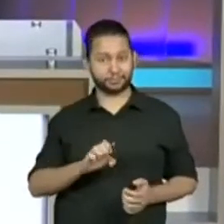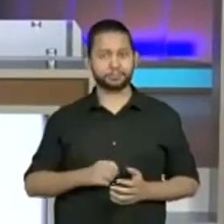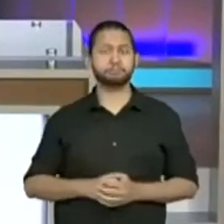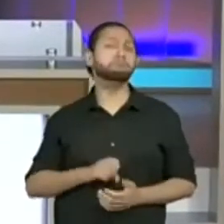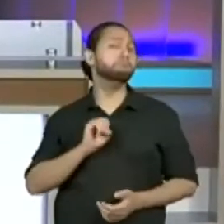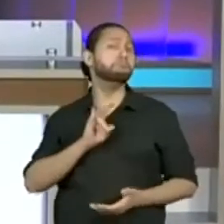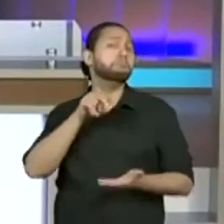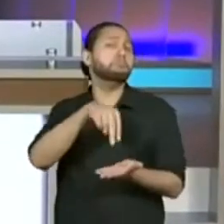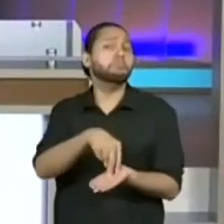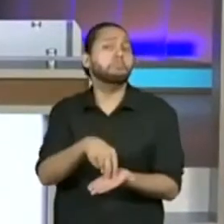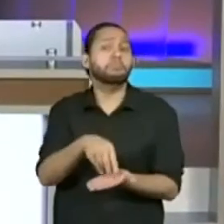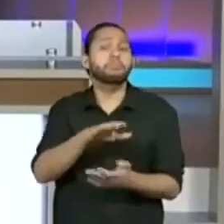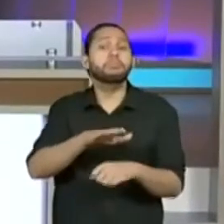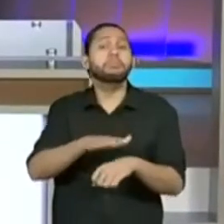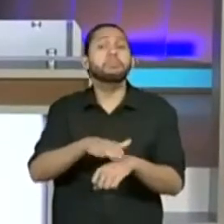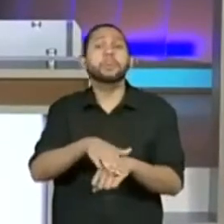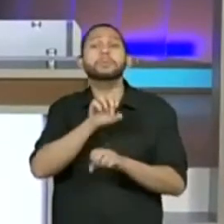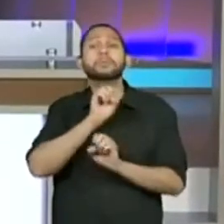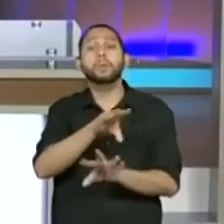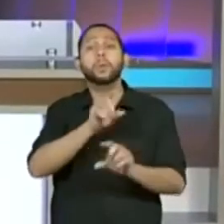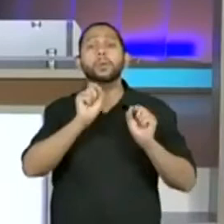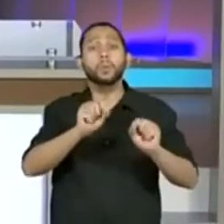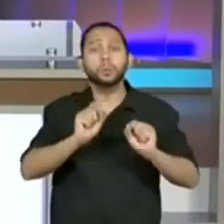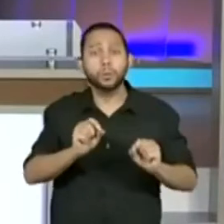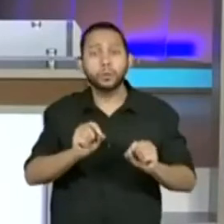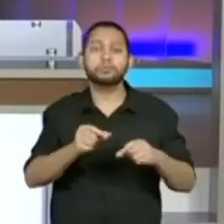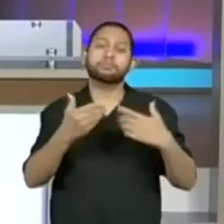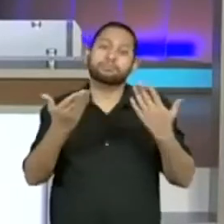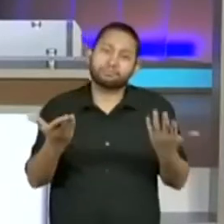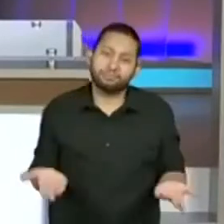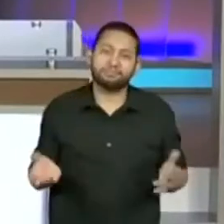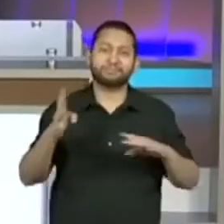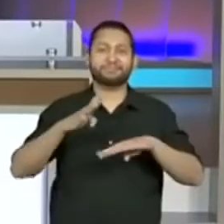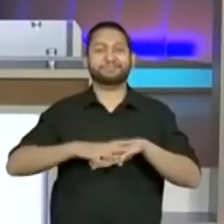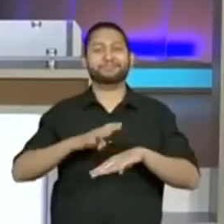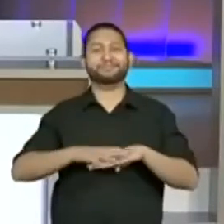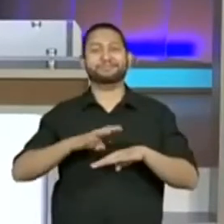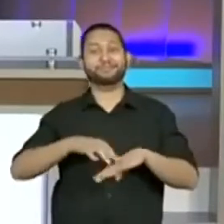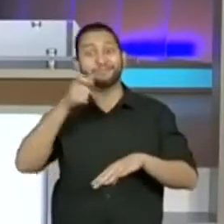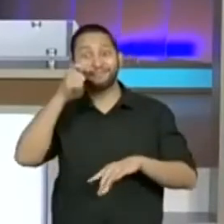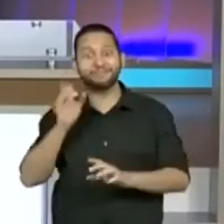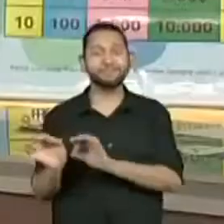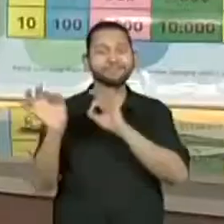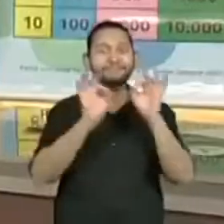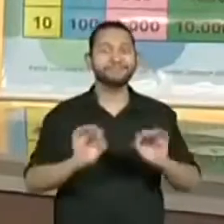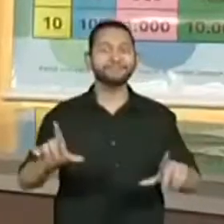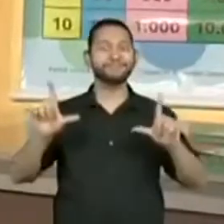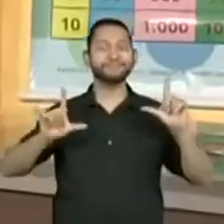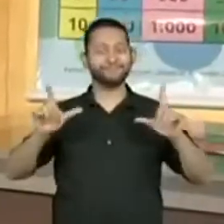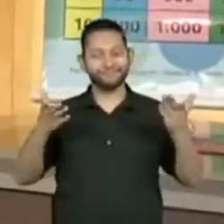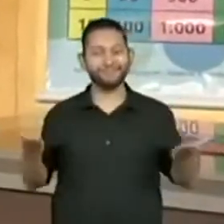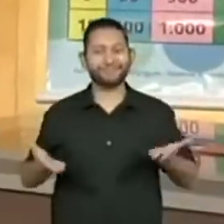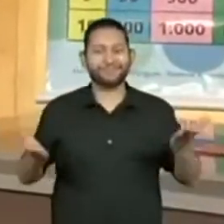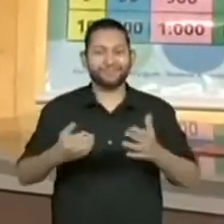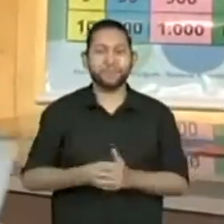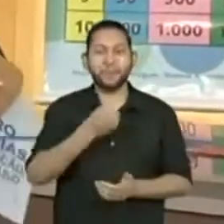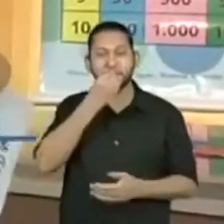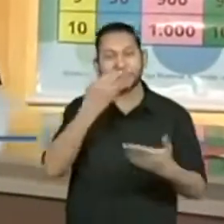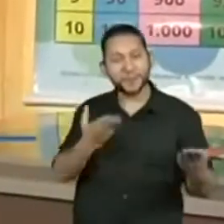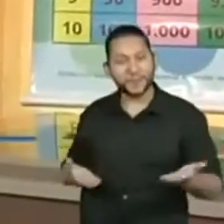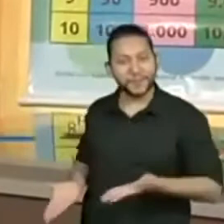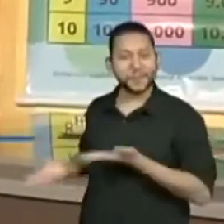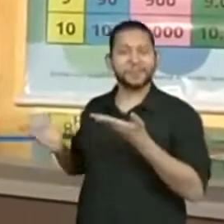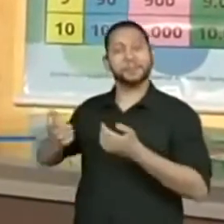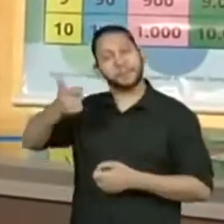na área, mais um dia de matemática na sua telinha, galerinha. Sejam todos muito bem-vindos